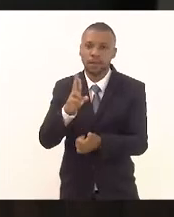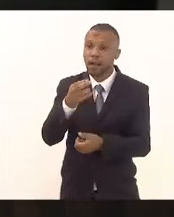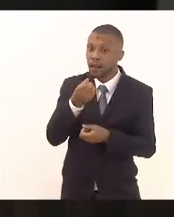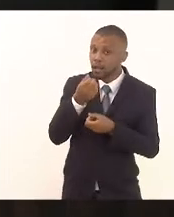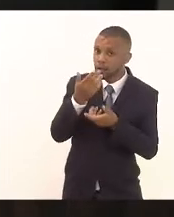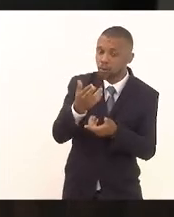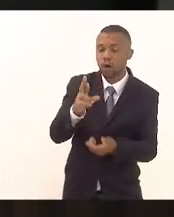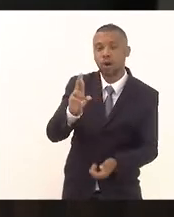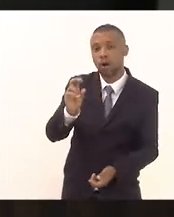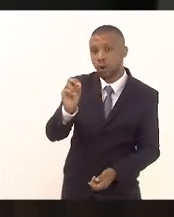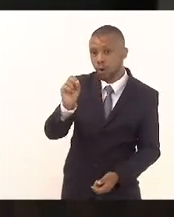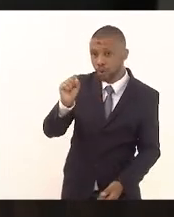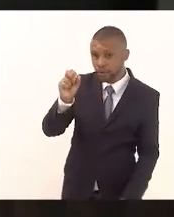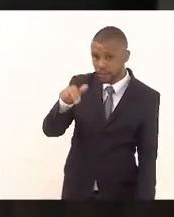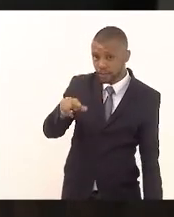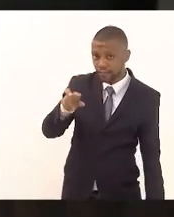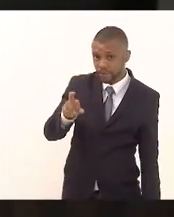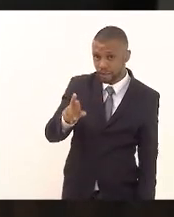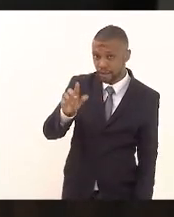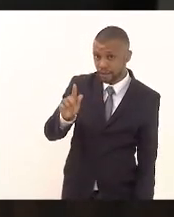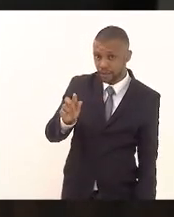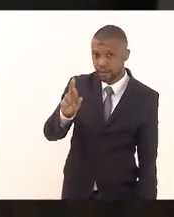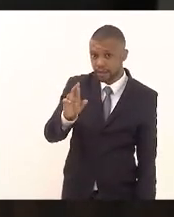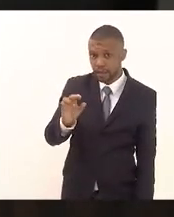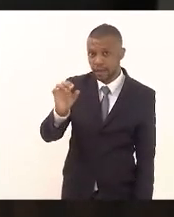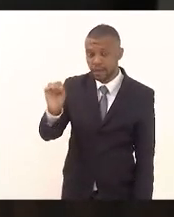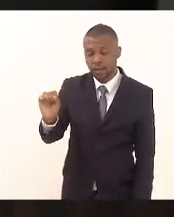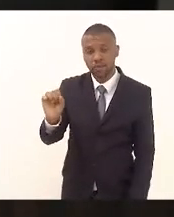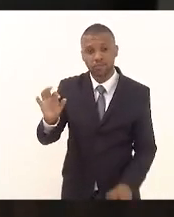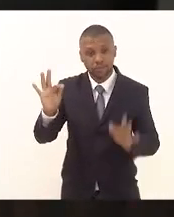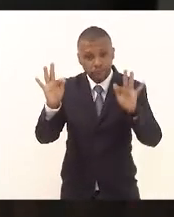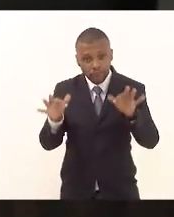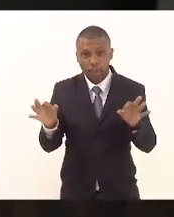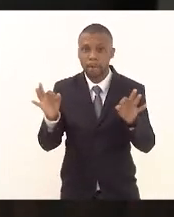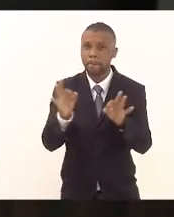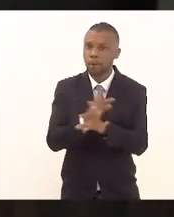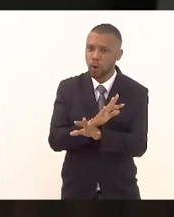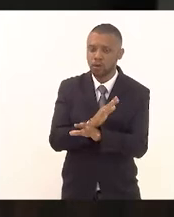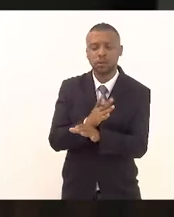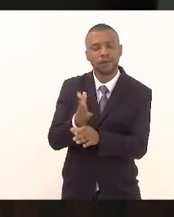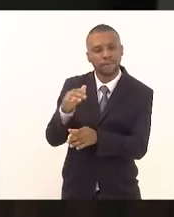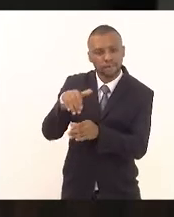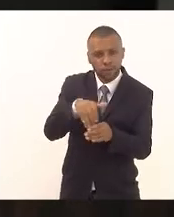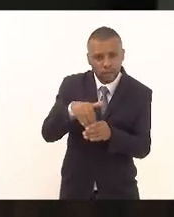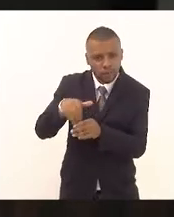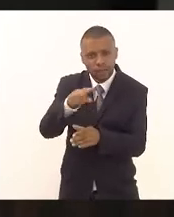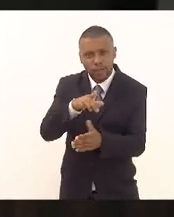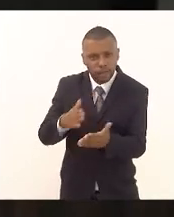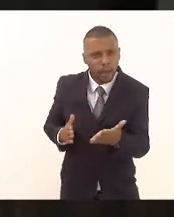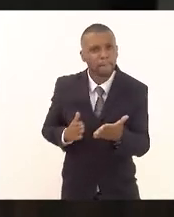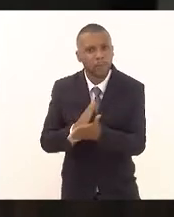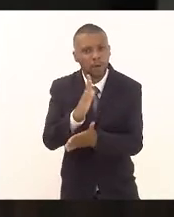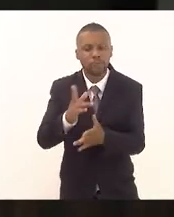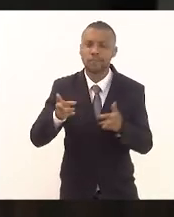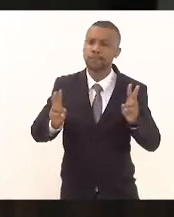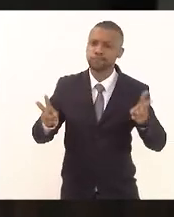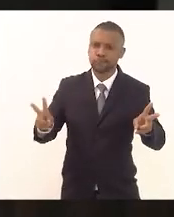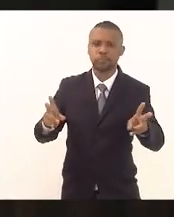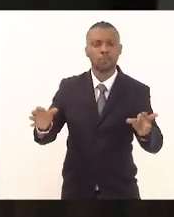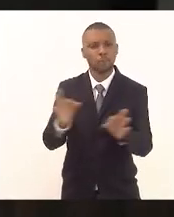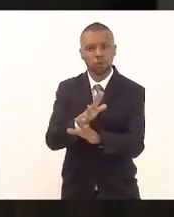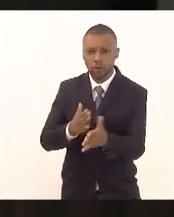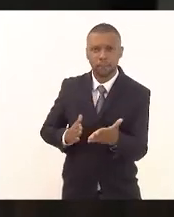Reis. Em discussão, havendo que queira discutir, encerrada a discussão, em votação, os seus que aprovam, permaneçam como estão